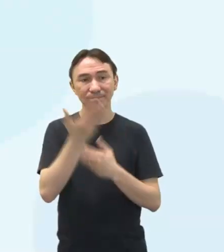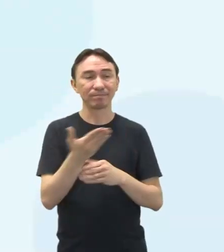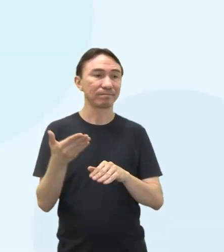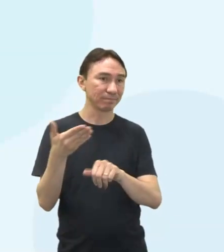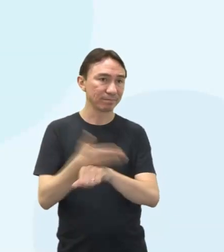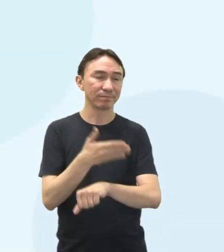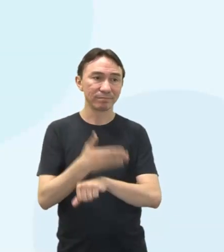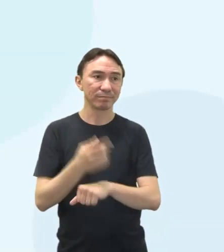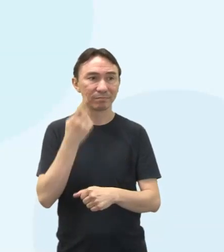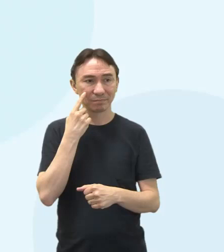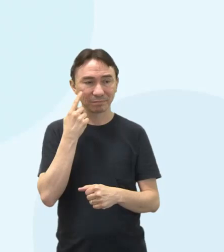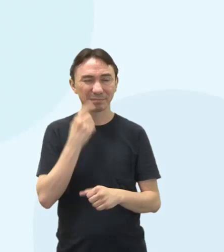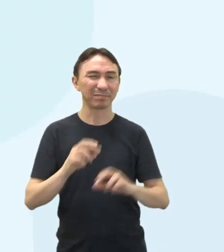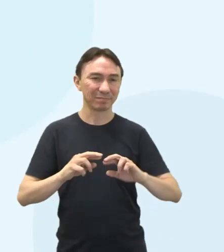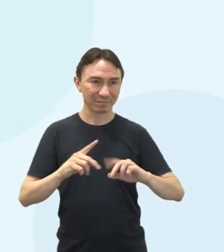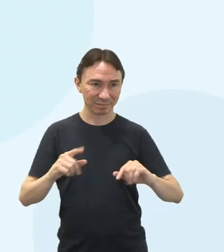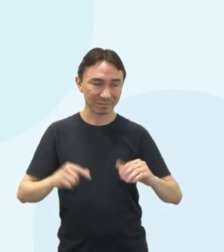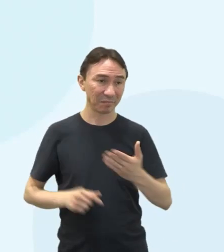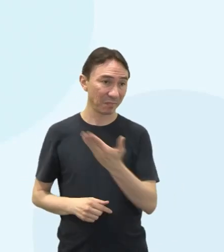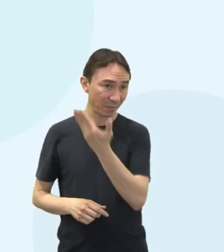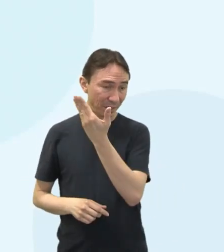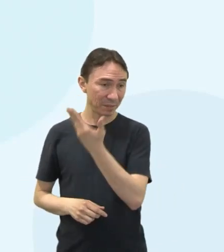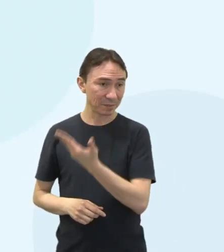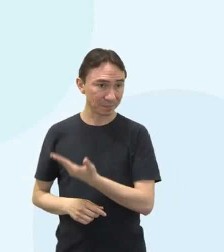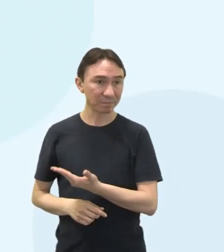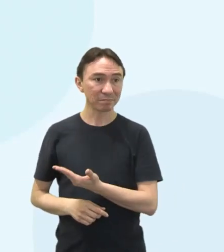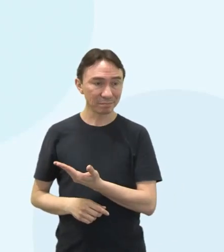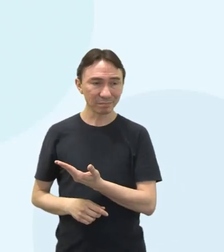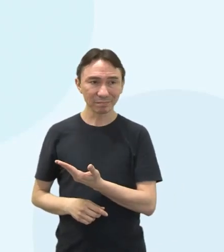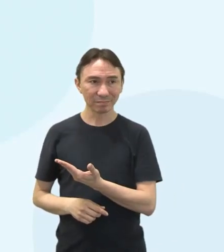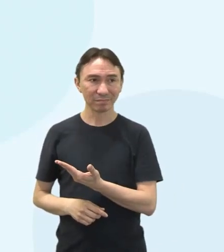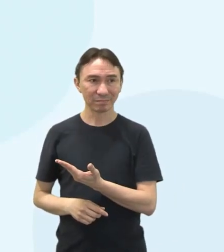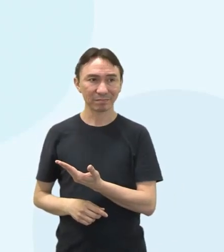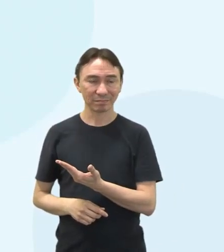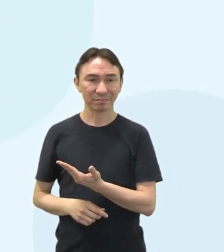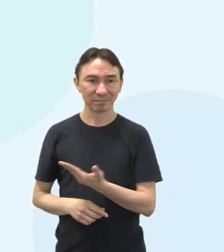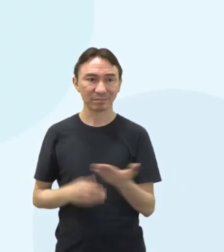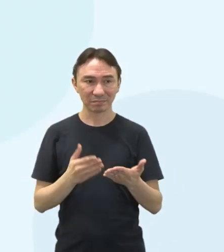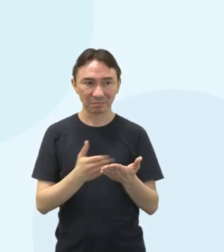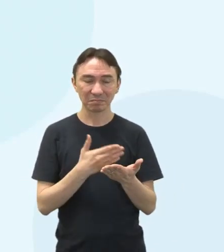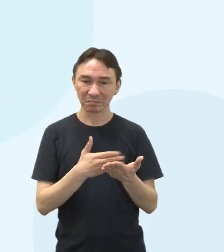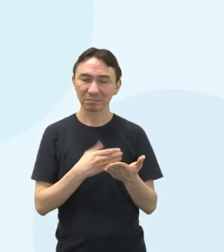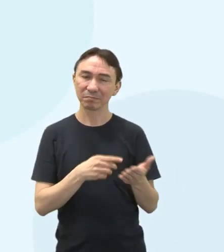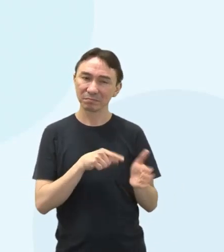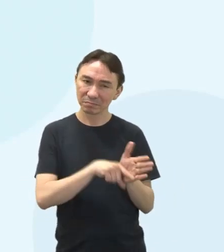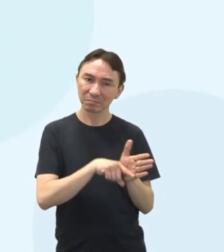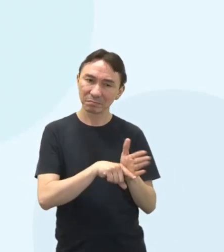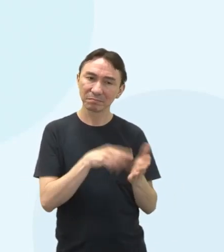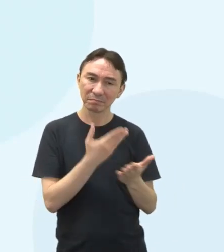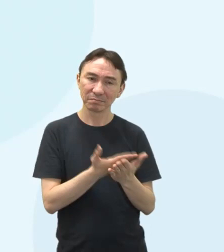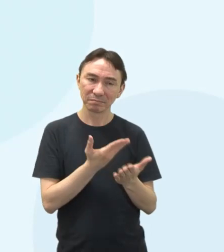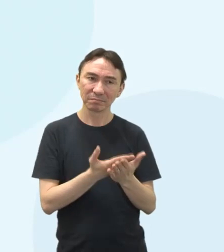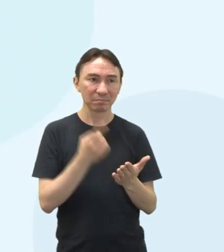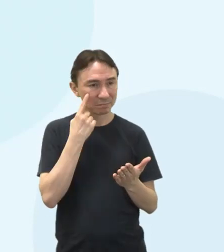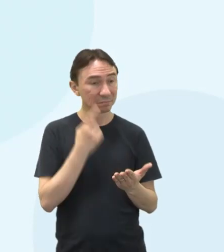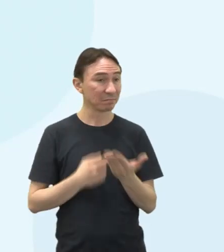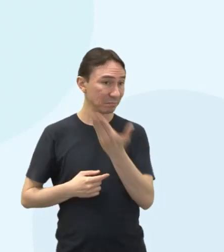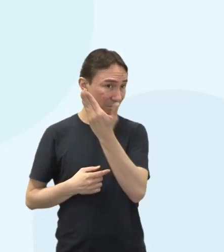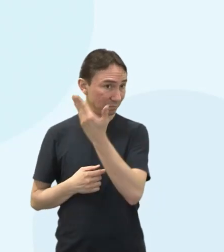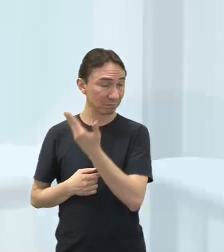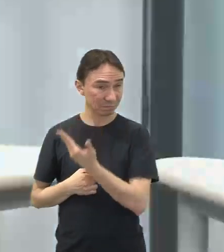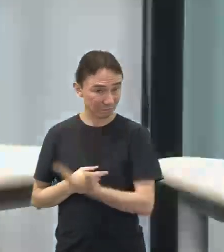gente tá aí com as nossas referências em tela Muito obrigado produção pelo trabalho de vocês também é com a gente